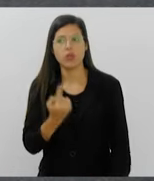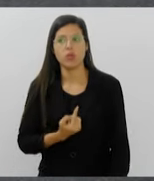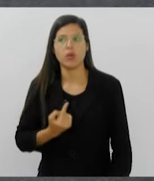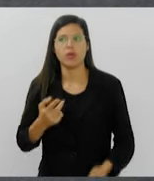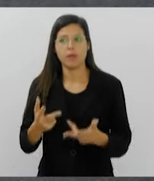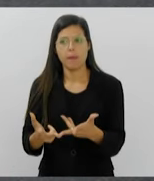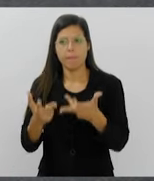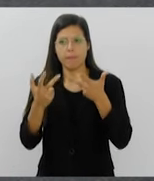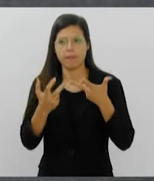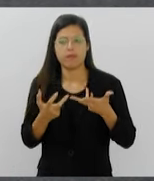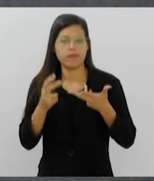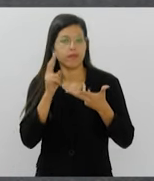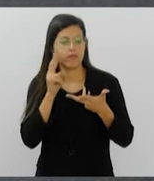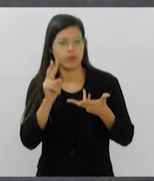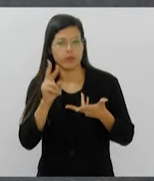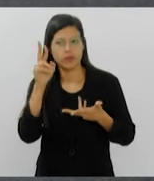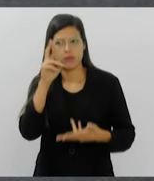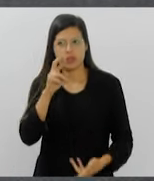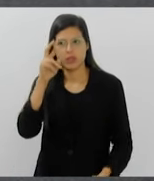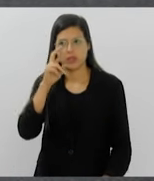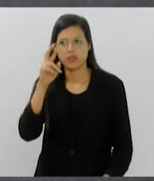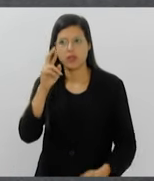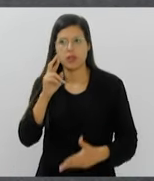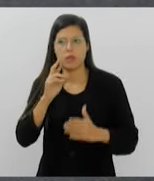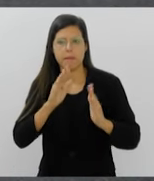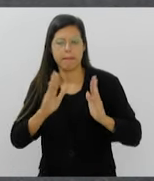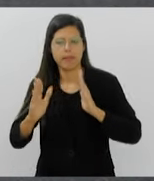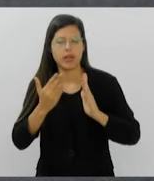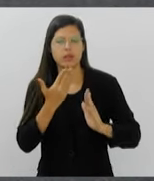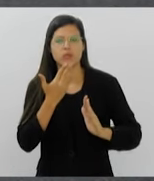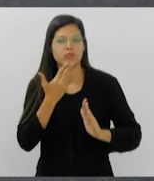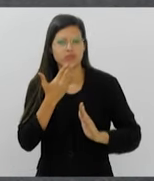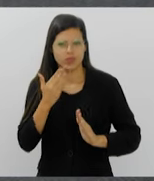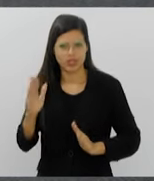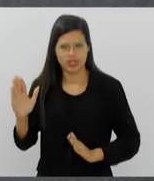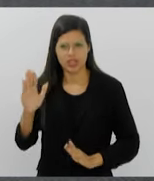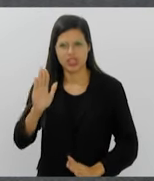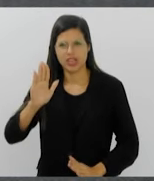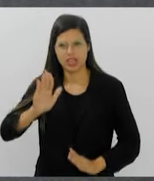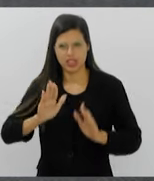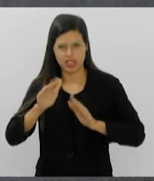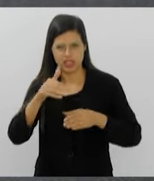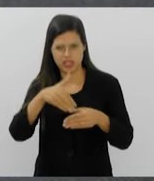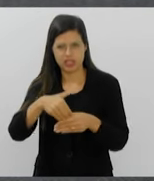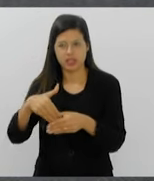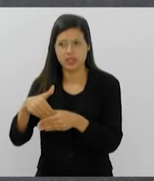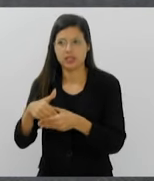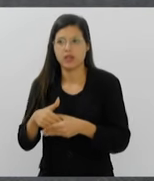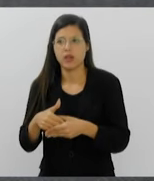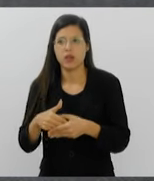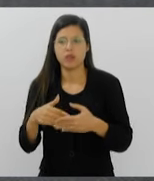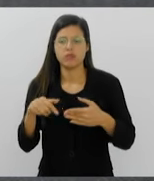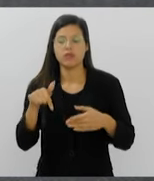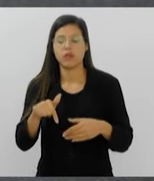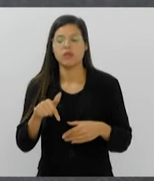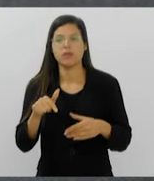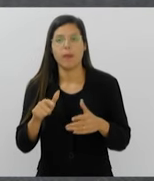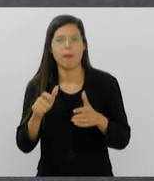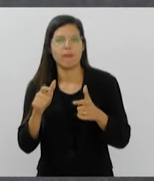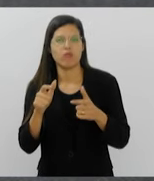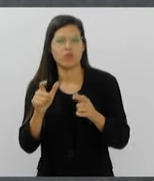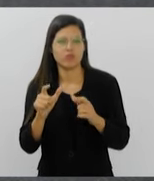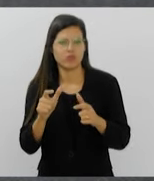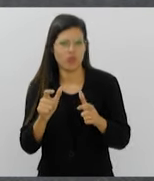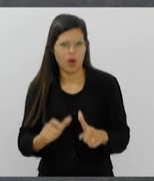nas fiscalizações. Agora, durante o período eleitoral, eu estava cumprindo uma agenda lá na região de Vargem Grande,